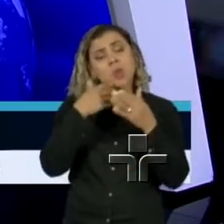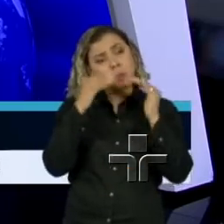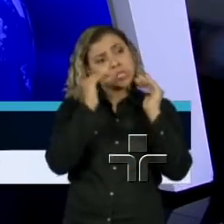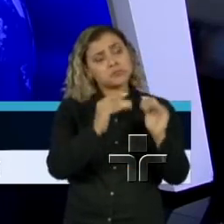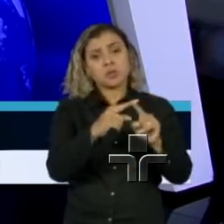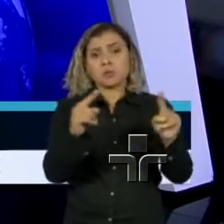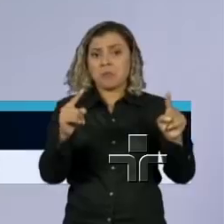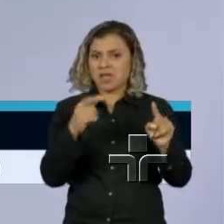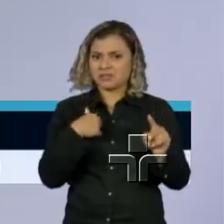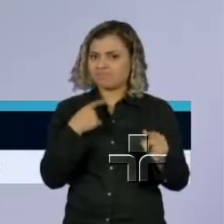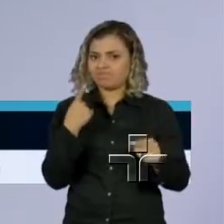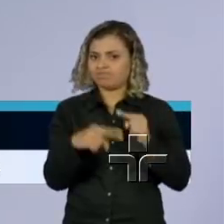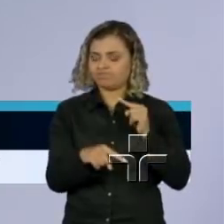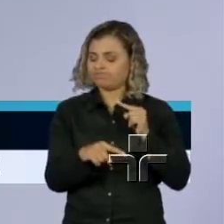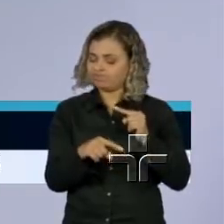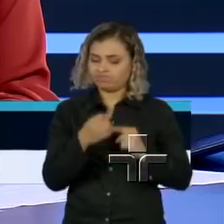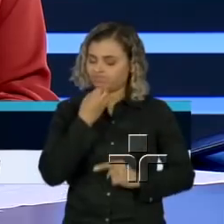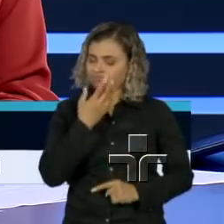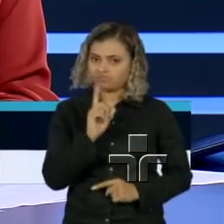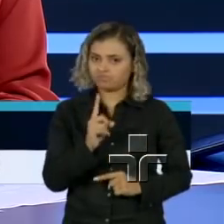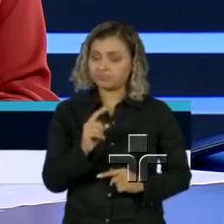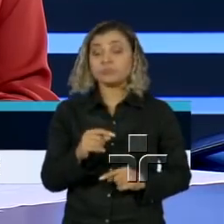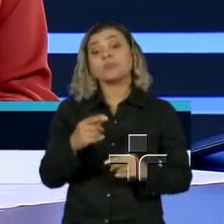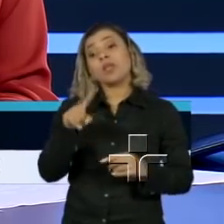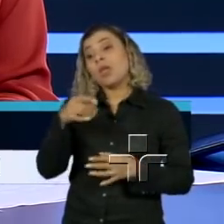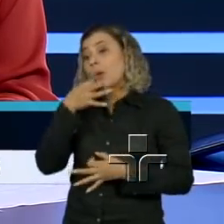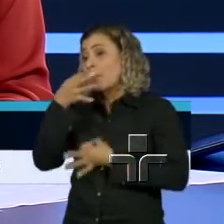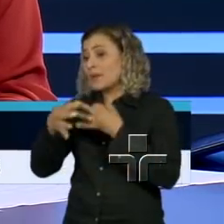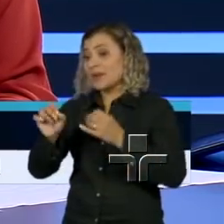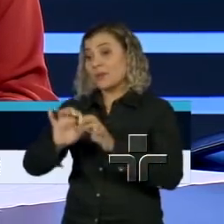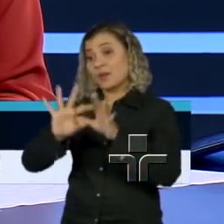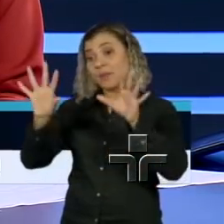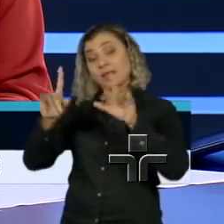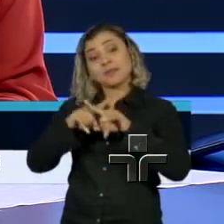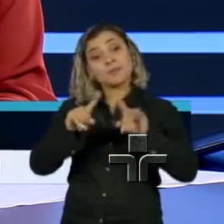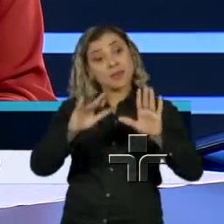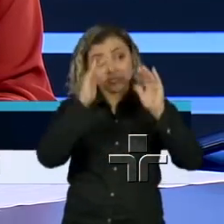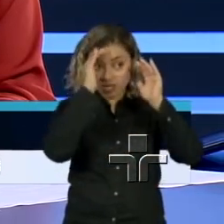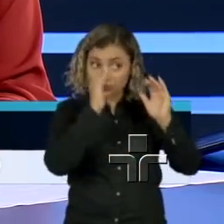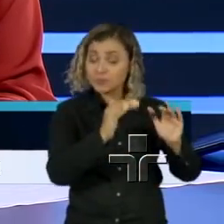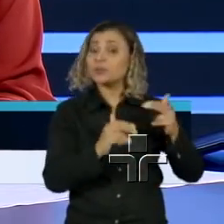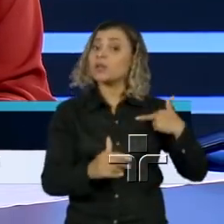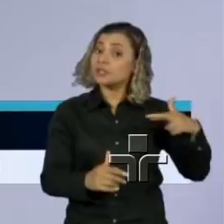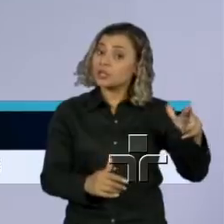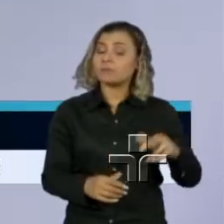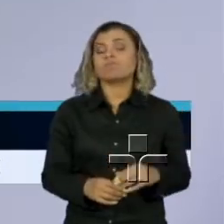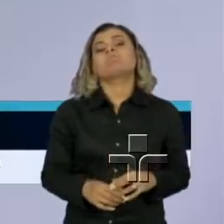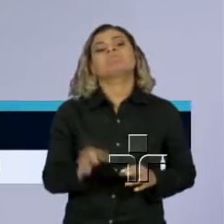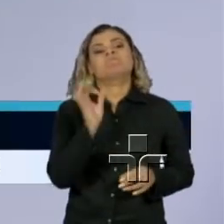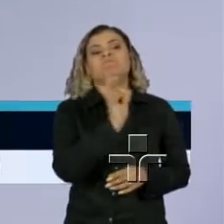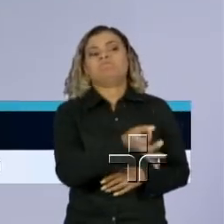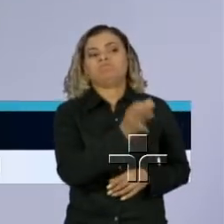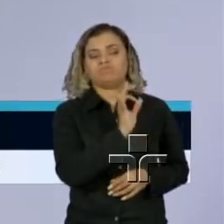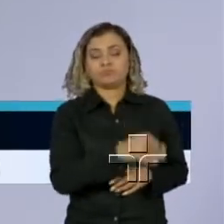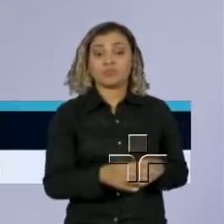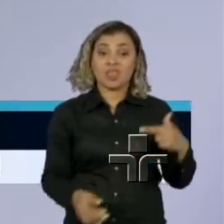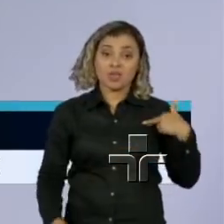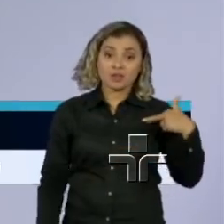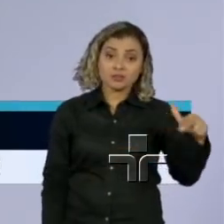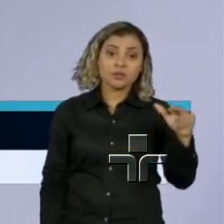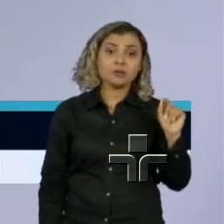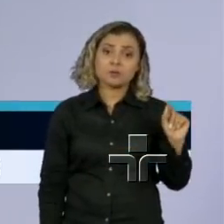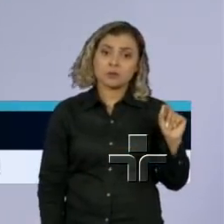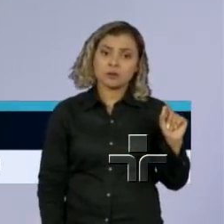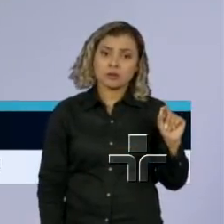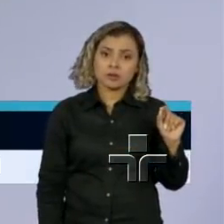e defendo. É que são duas questões, tem liberdade de expressão, mas tem também respeito à religião. Exatamente. Só que a religião como um todo não